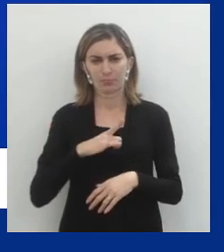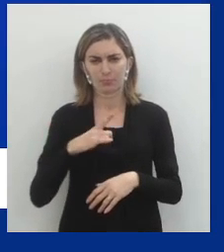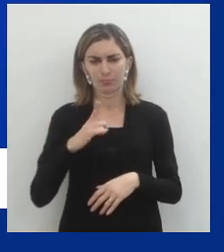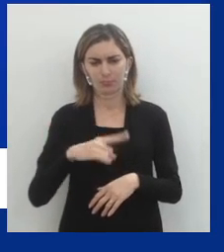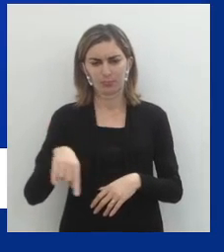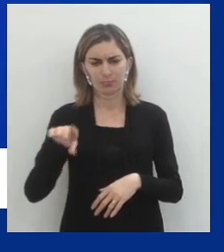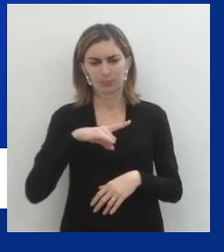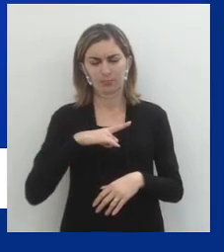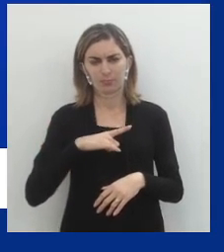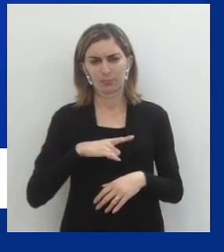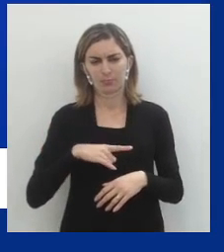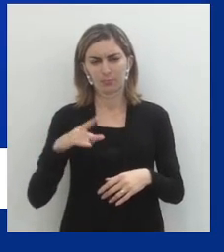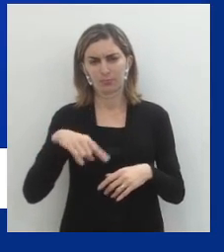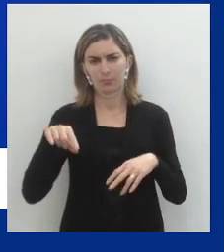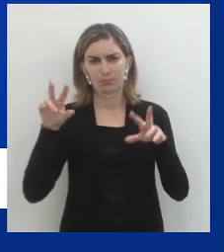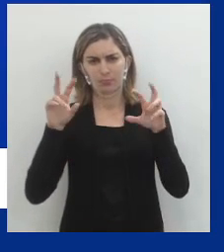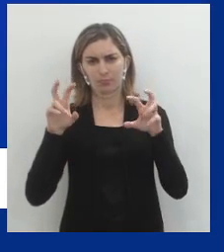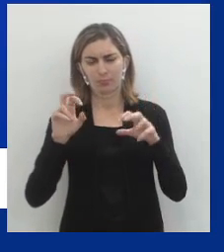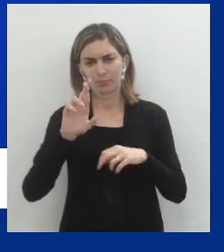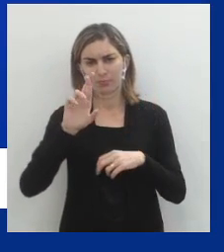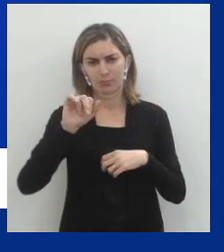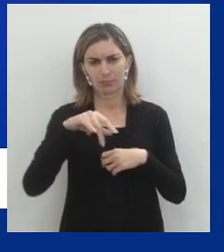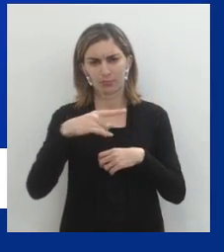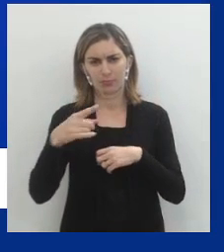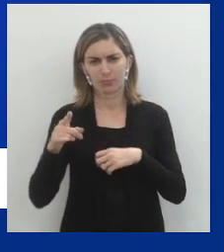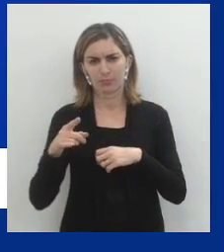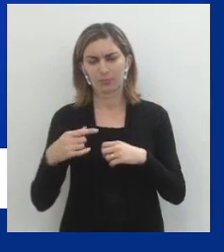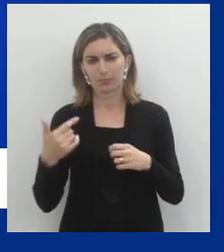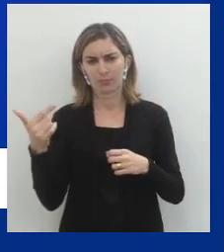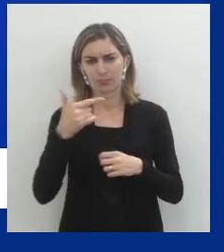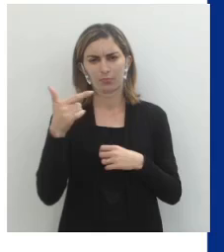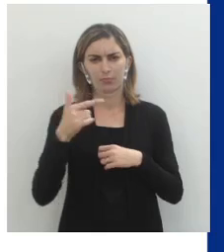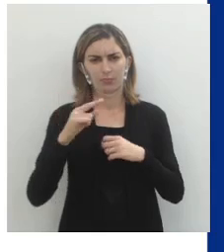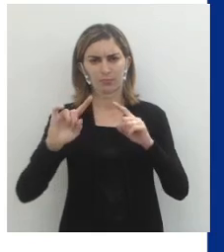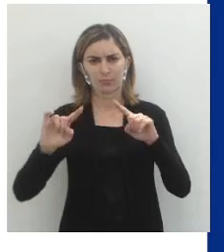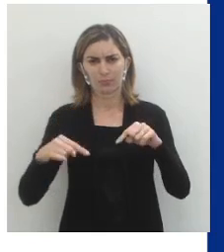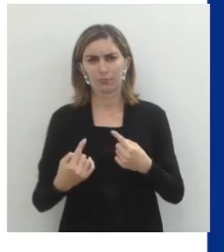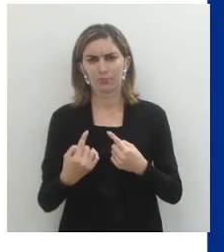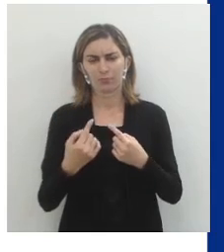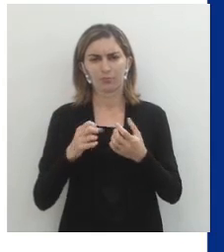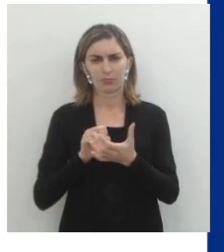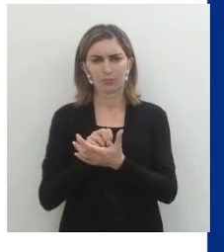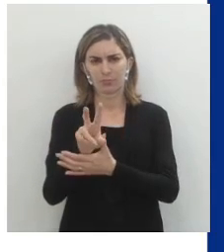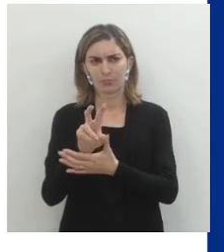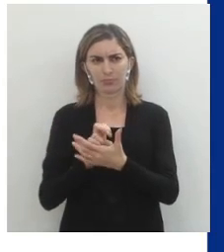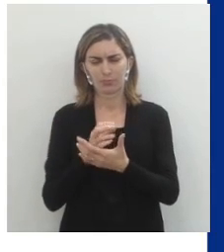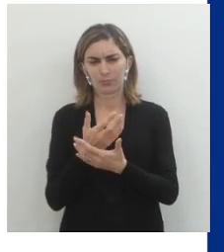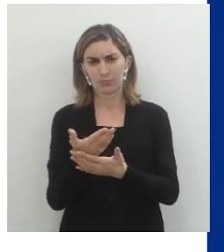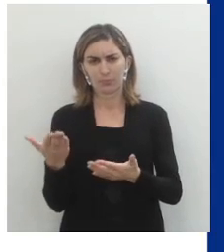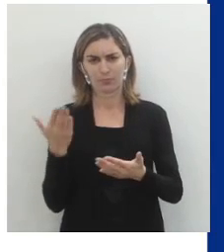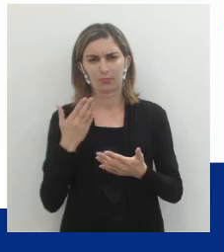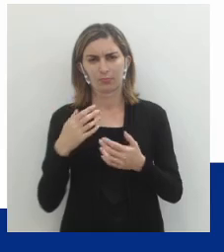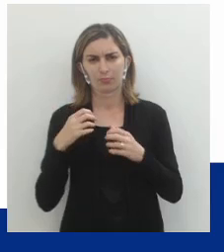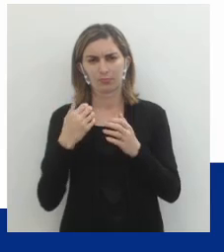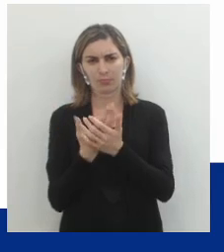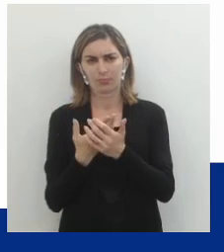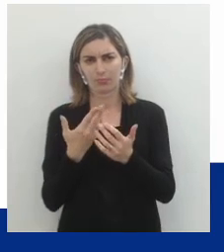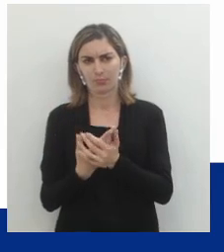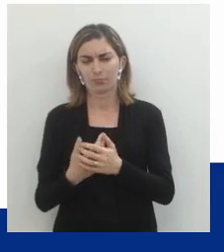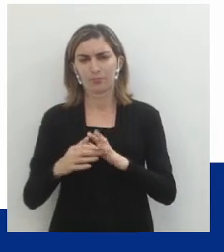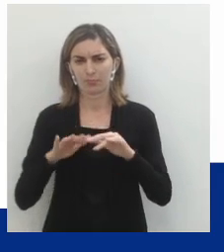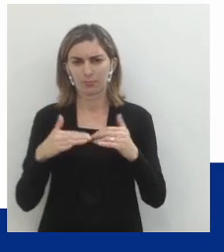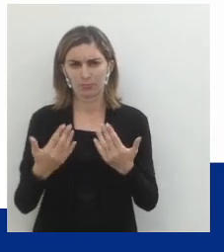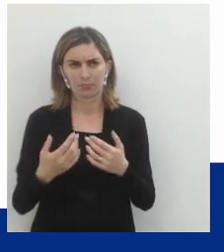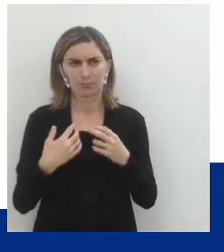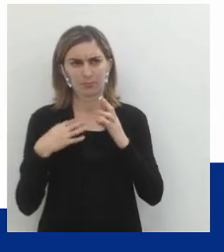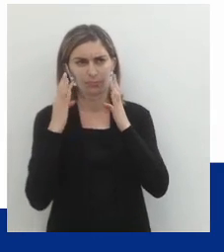gente entrar no nosso tema de revisão do segundo desafio EducaPE. Galera, vamos para a nossa aula. Então,